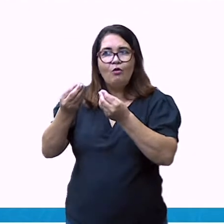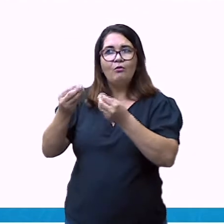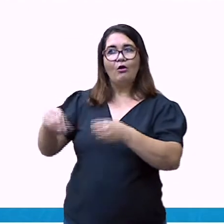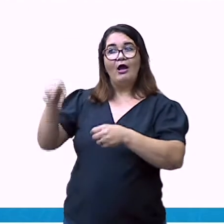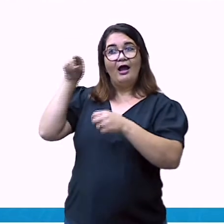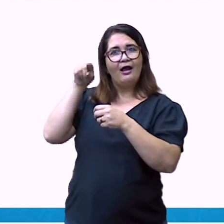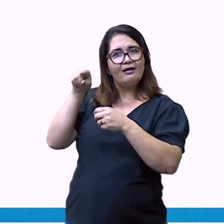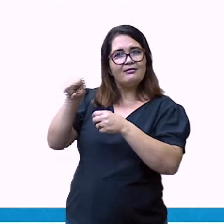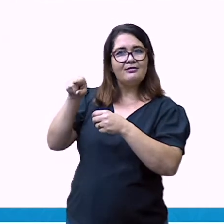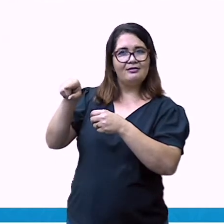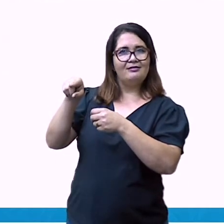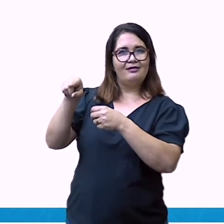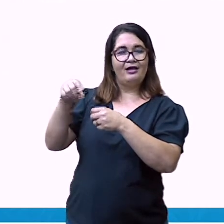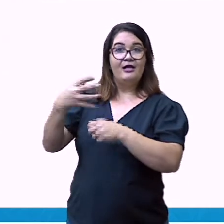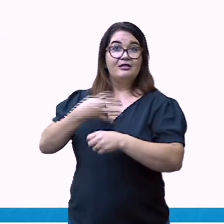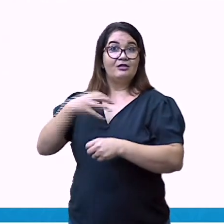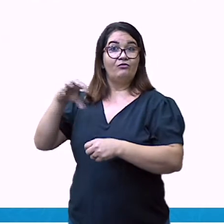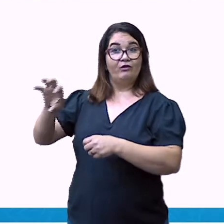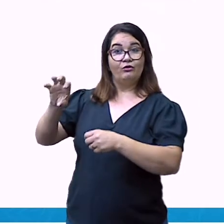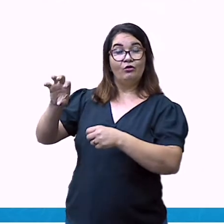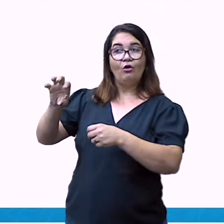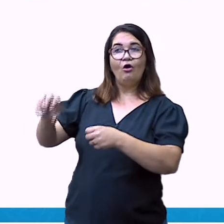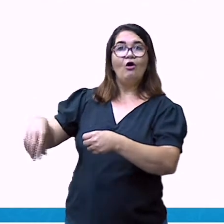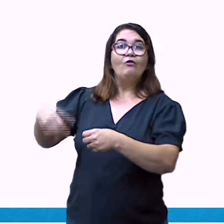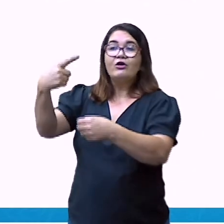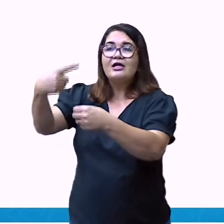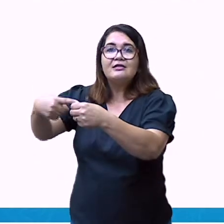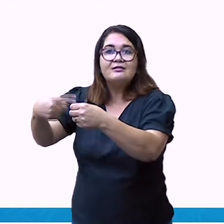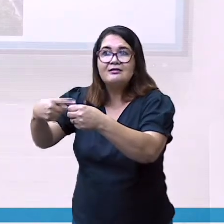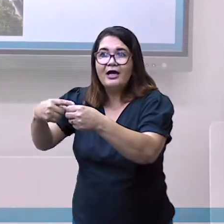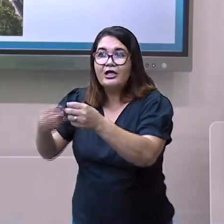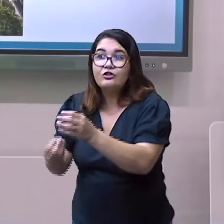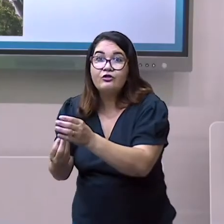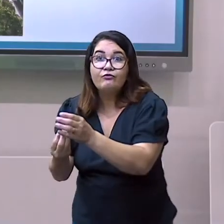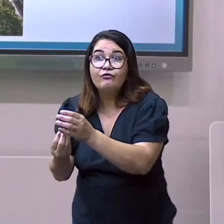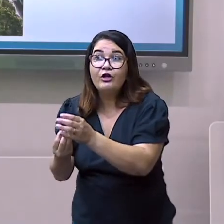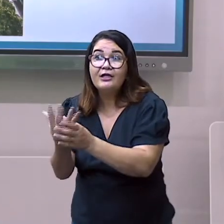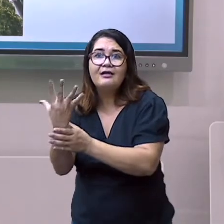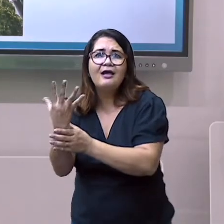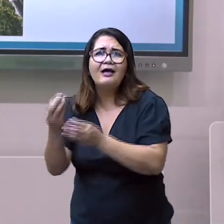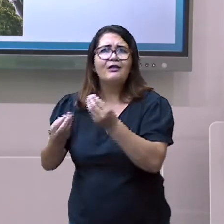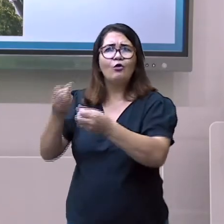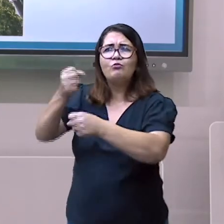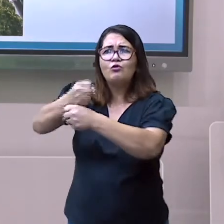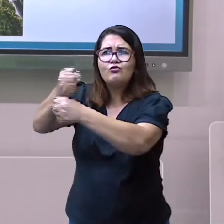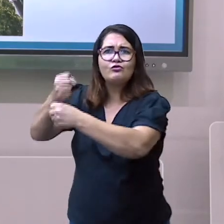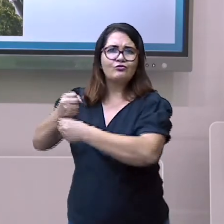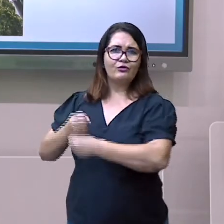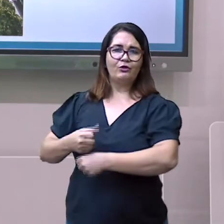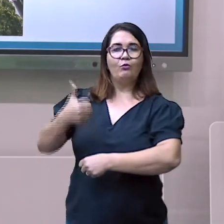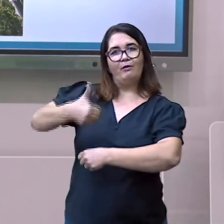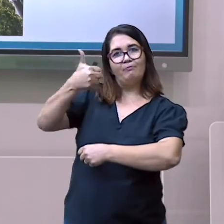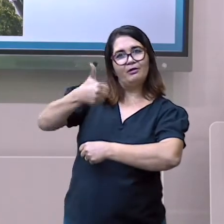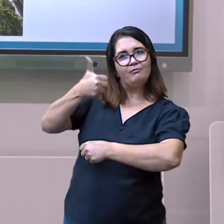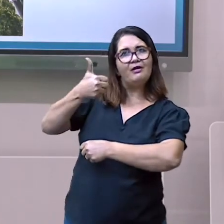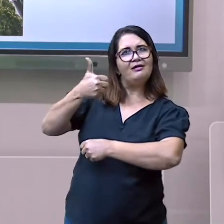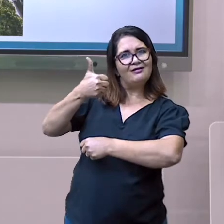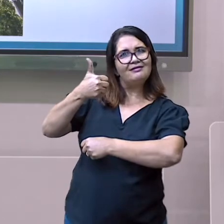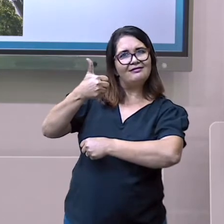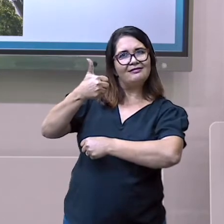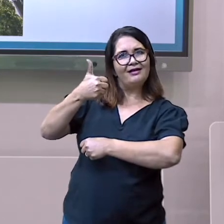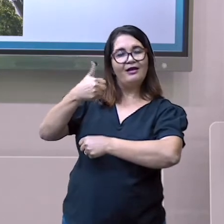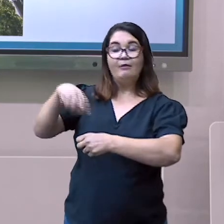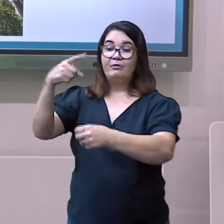planejadas no mundo. Ainda no período do Renascimento, sua fundação em 1549 por